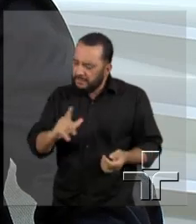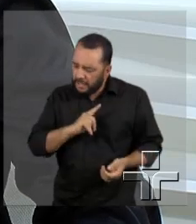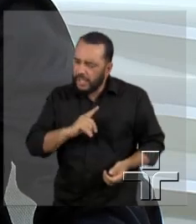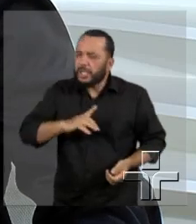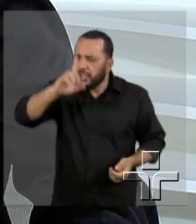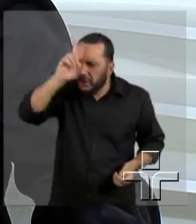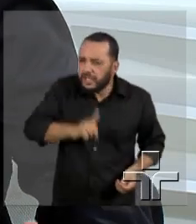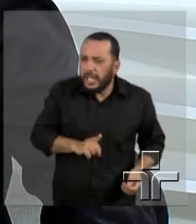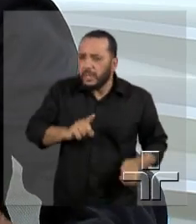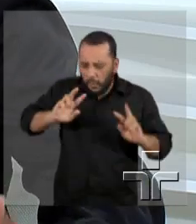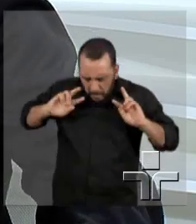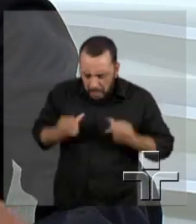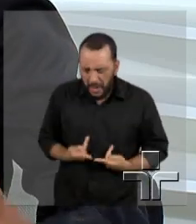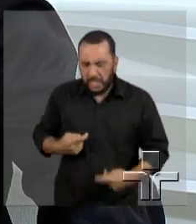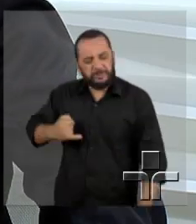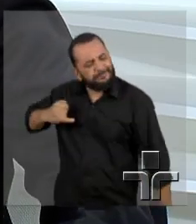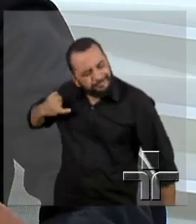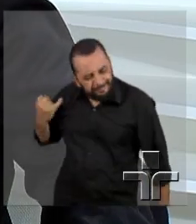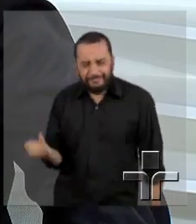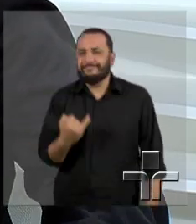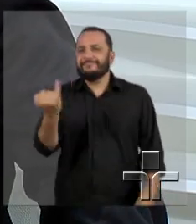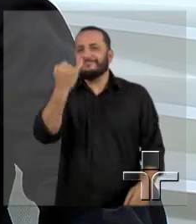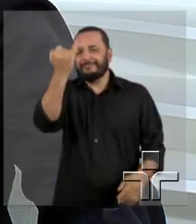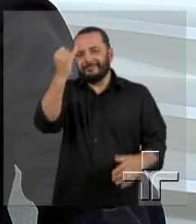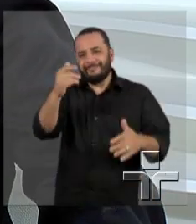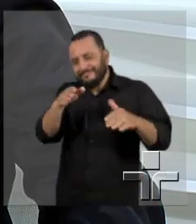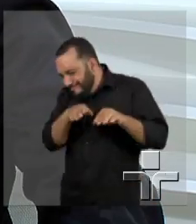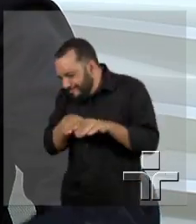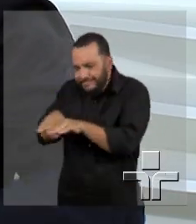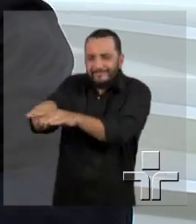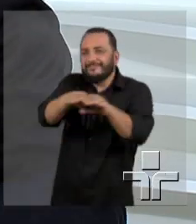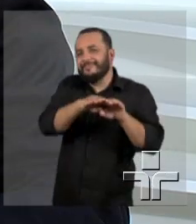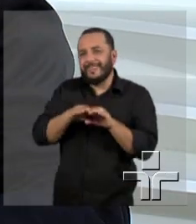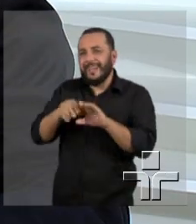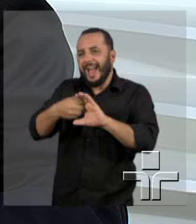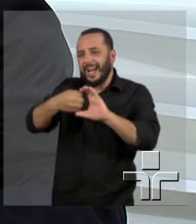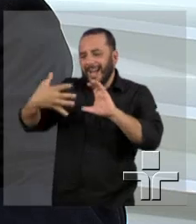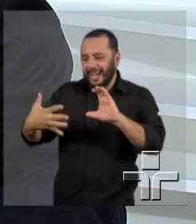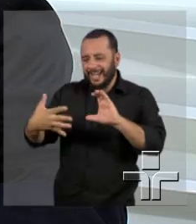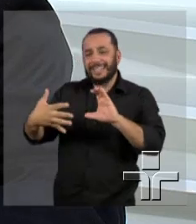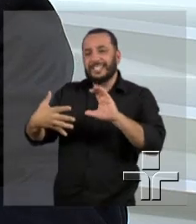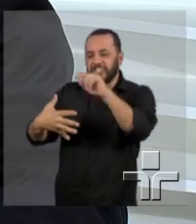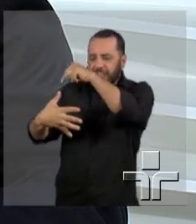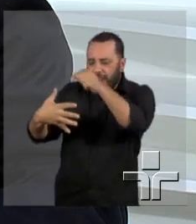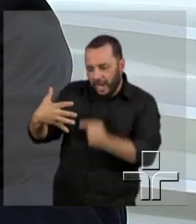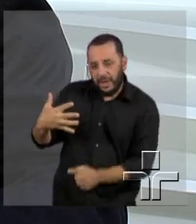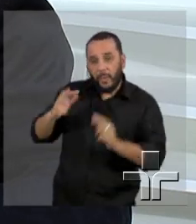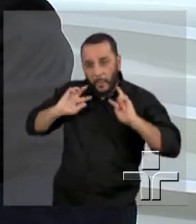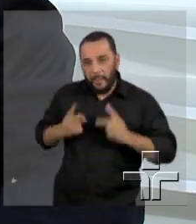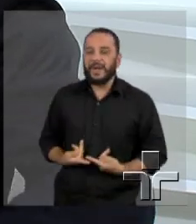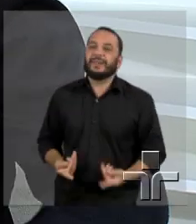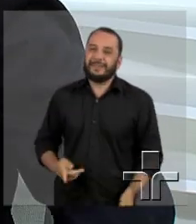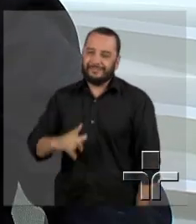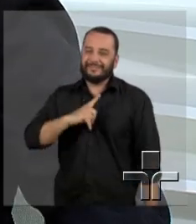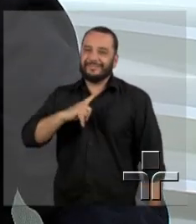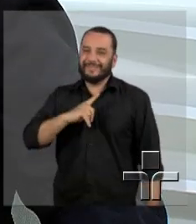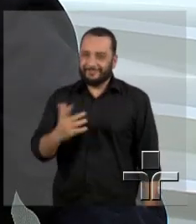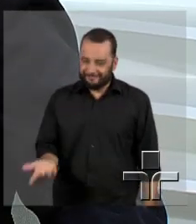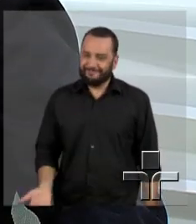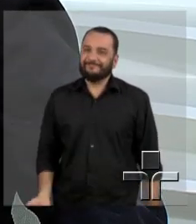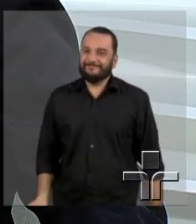fundamentais porque elementarizam a personalidade humana. Sem eles, a personalidade humana é uma ficção, se